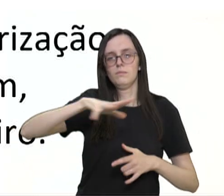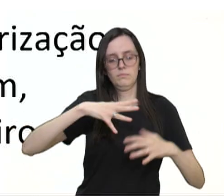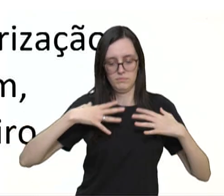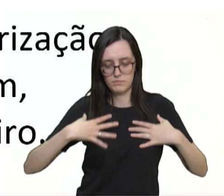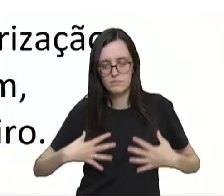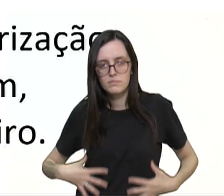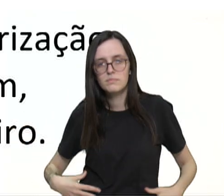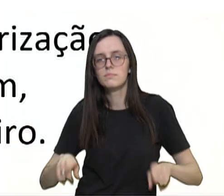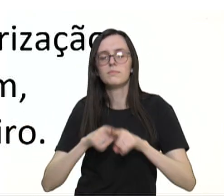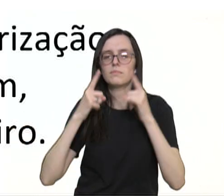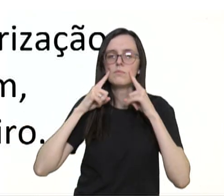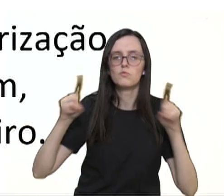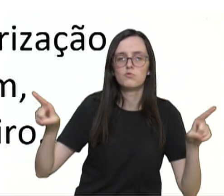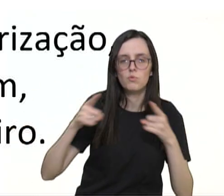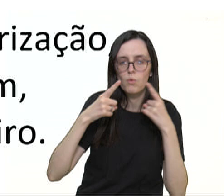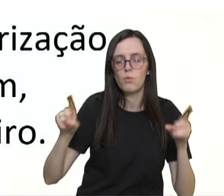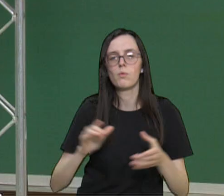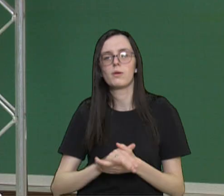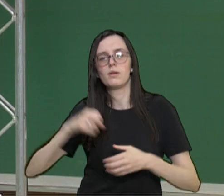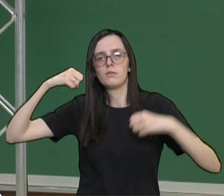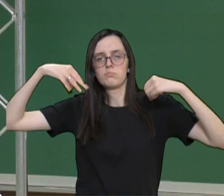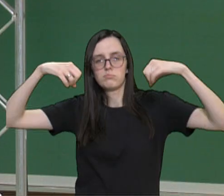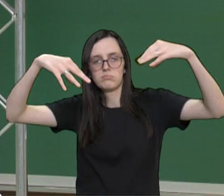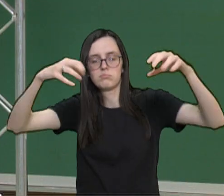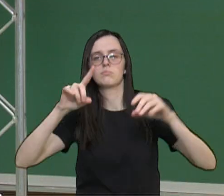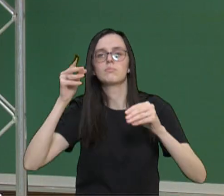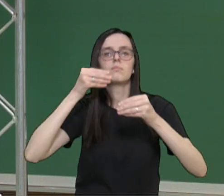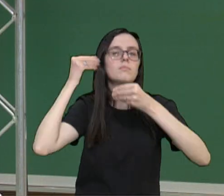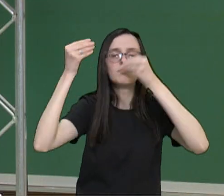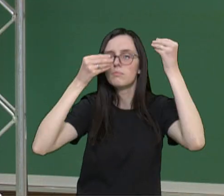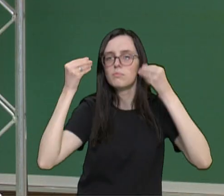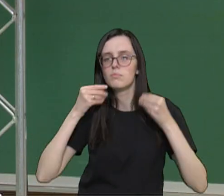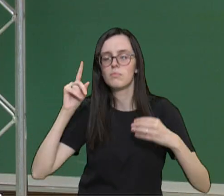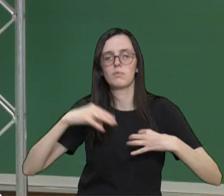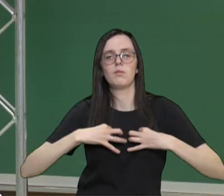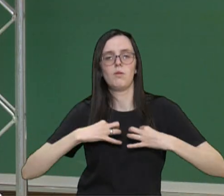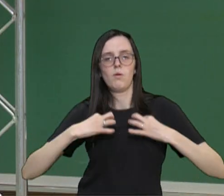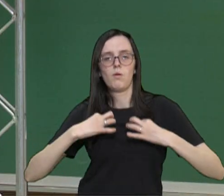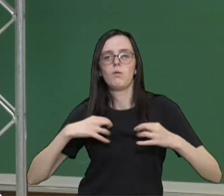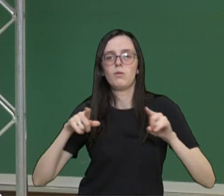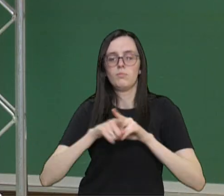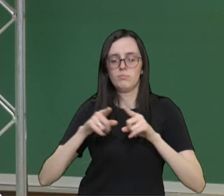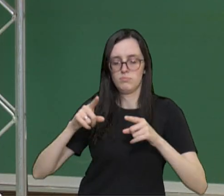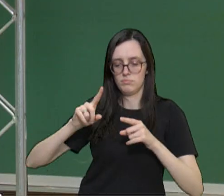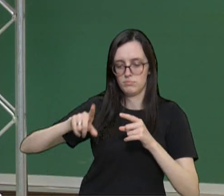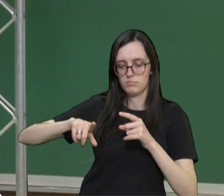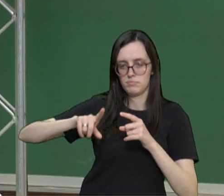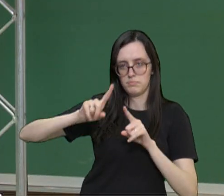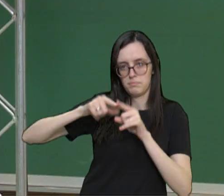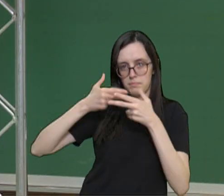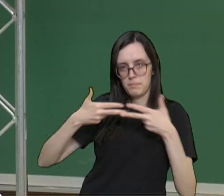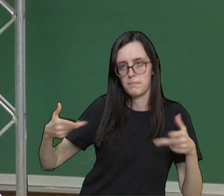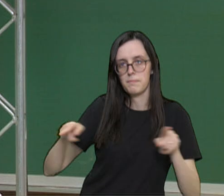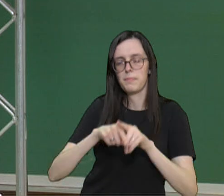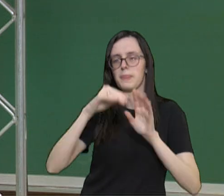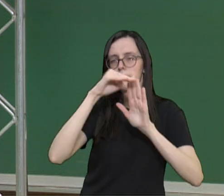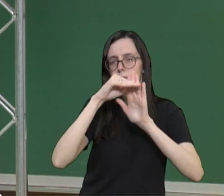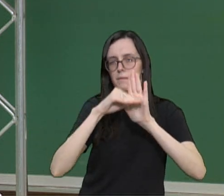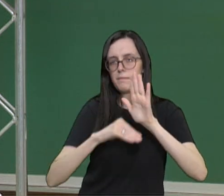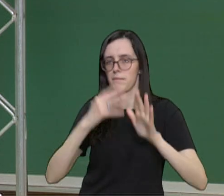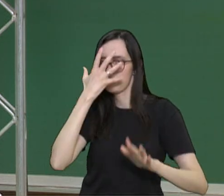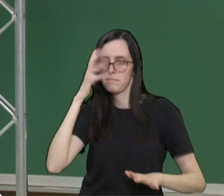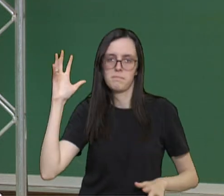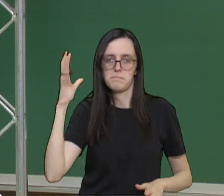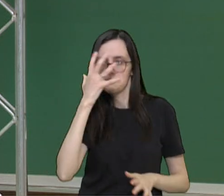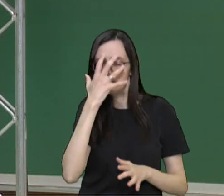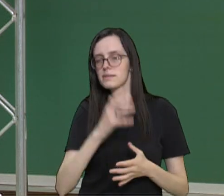caracterização, sonoplastia, iluminação, maquiagem, figurino, adereços, máscara e roteiros.